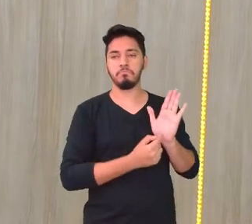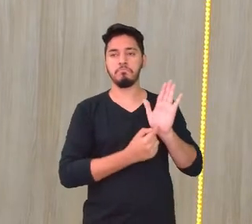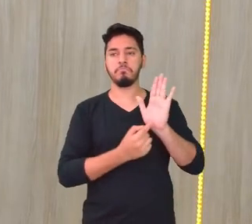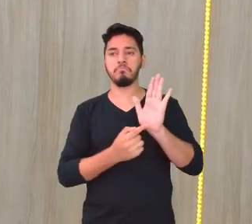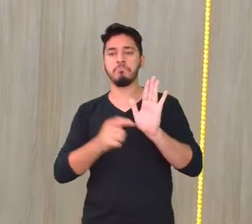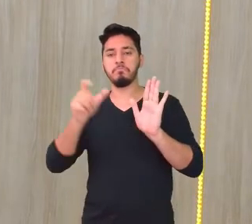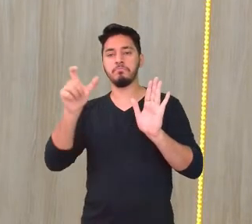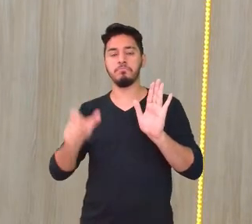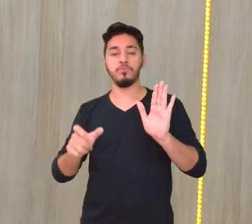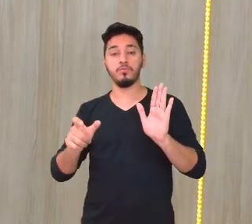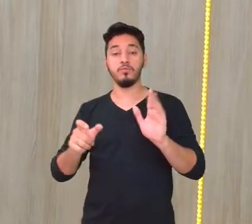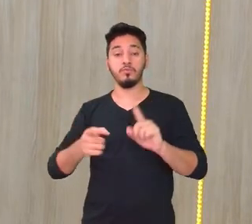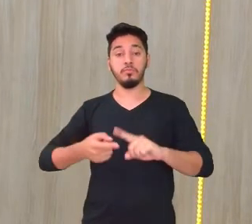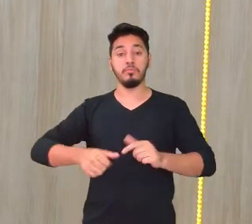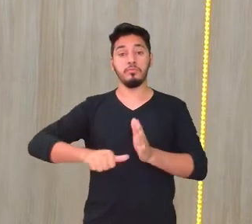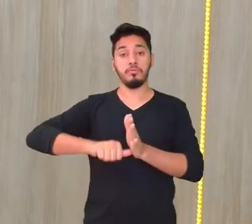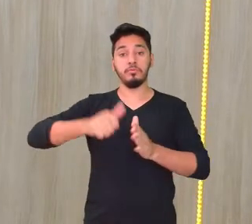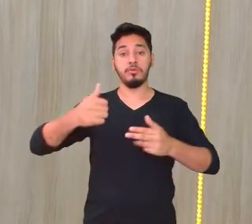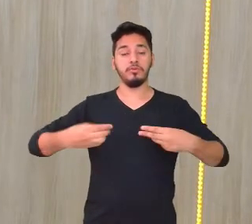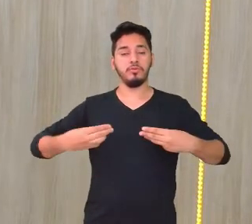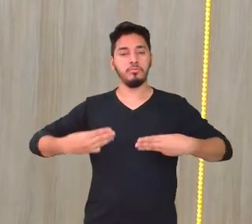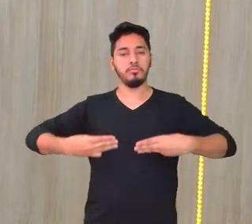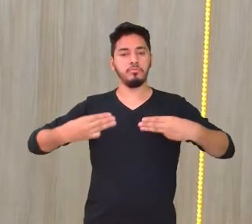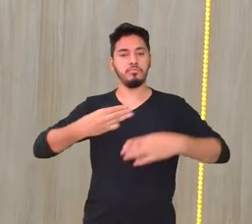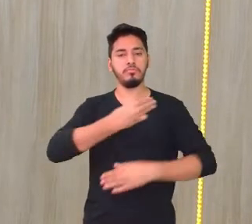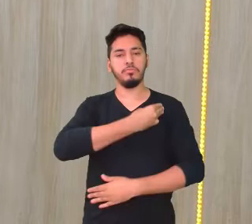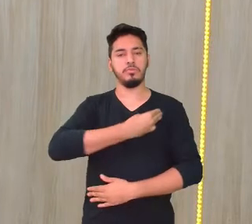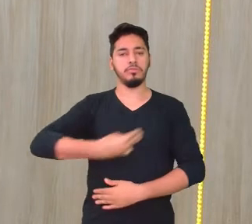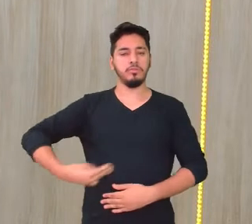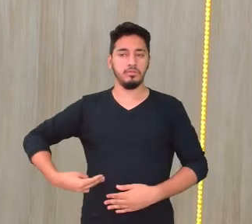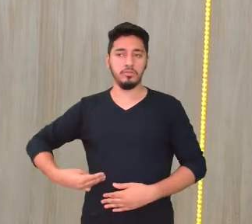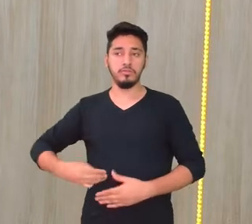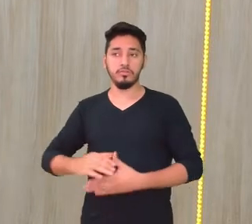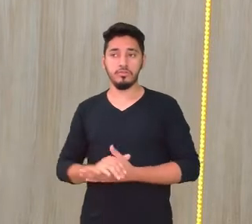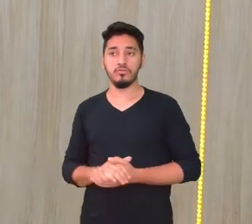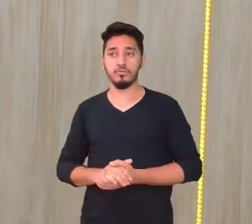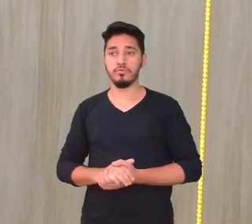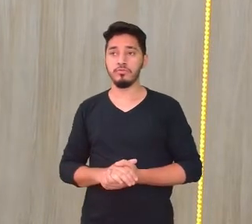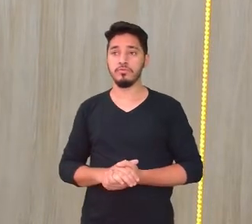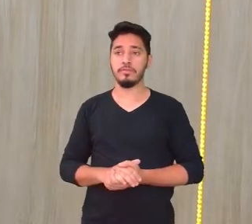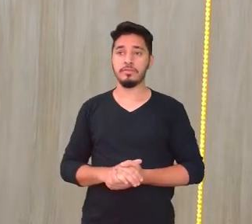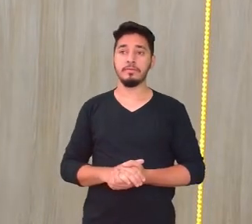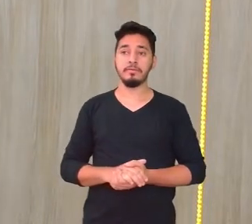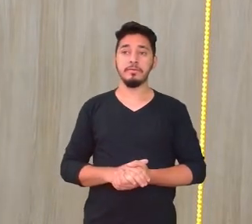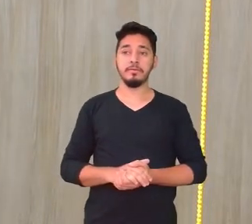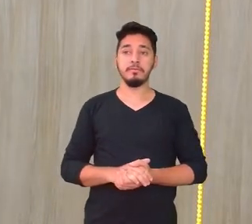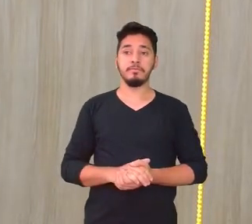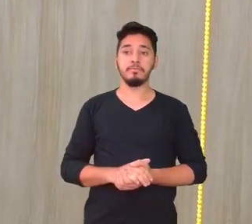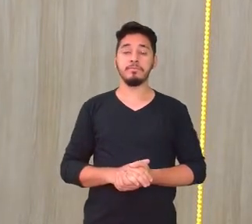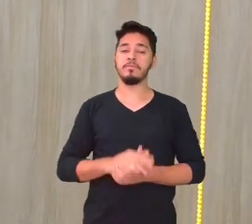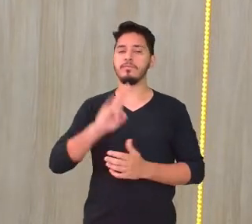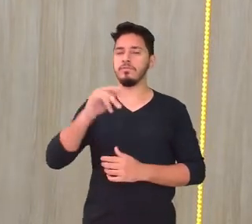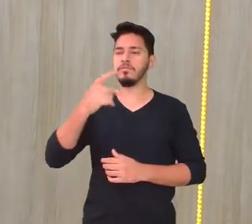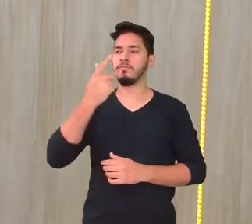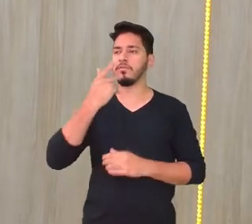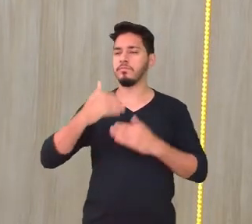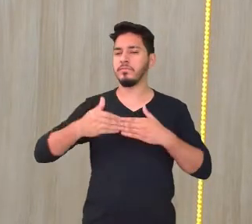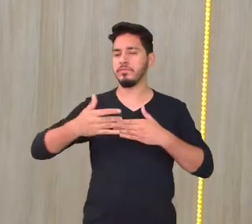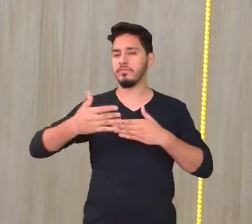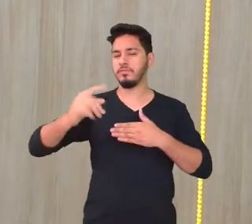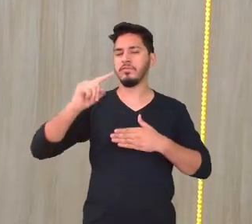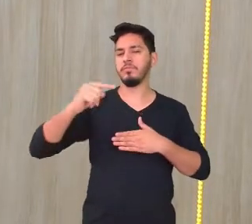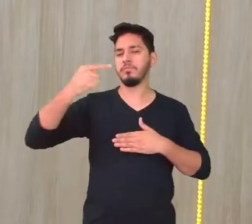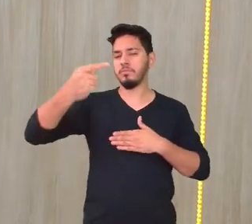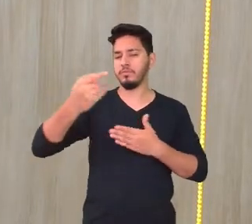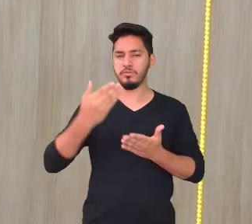do primeiro-ministro, né, inglês, Winston Churchill, ok? Então a gente vai falar dele mais na frente, né, numa